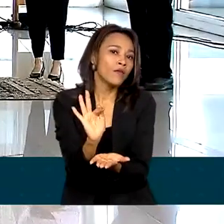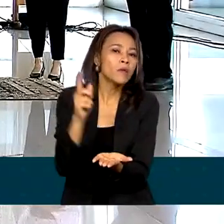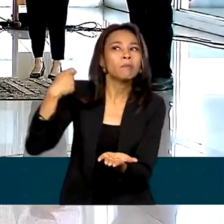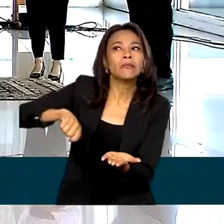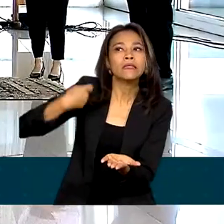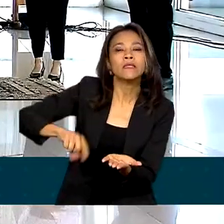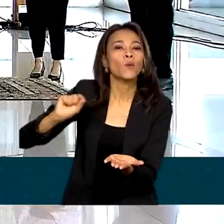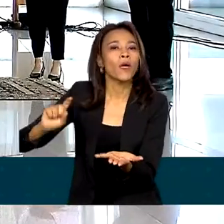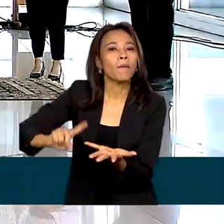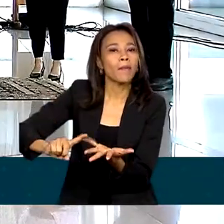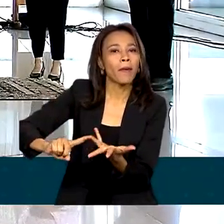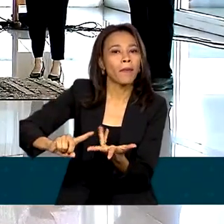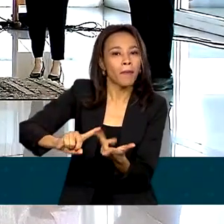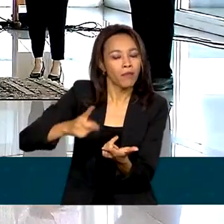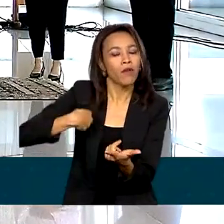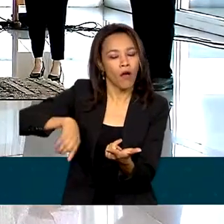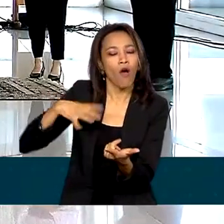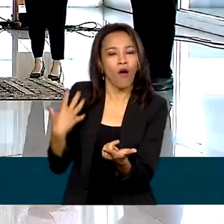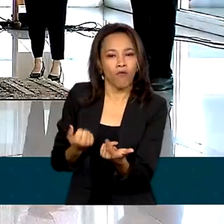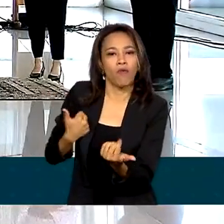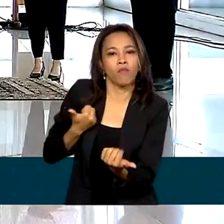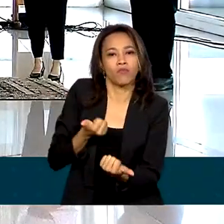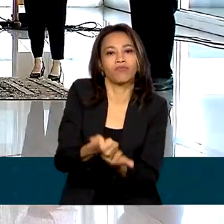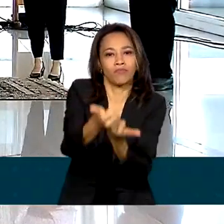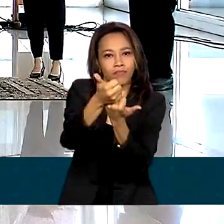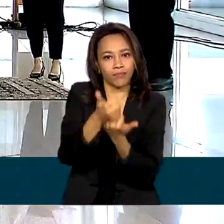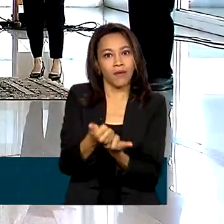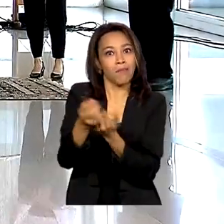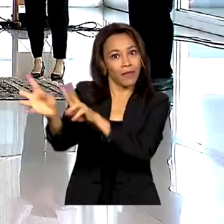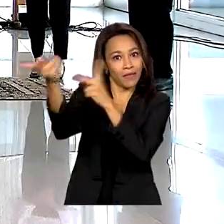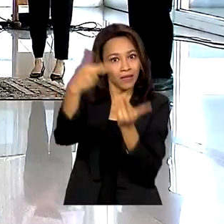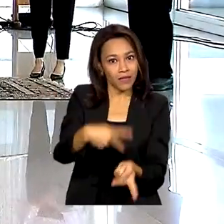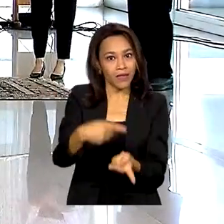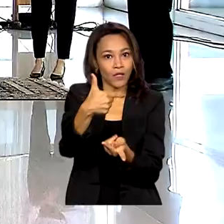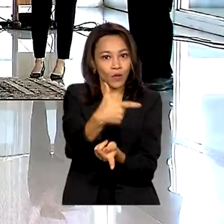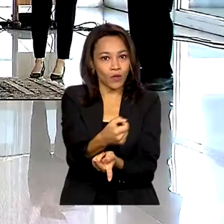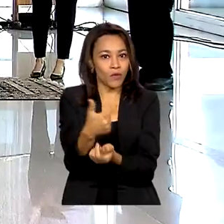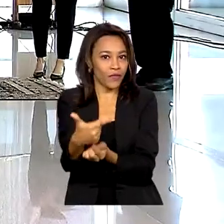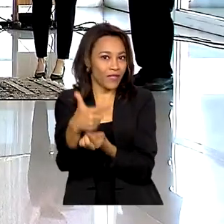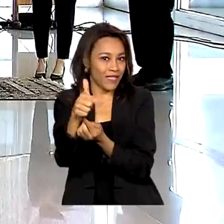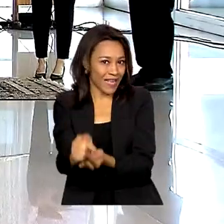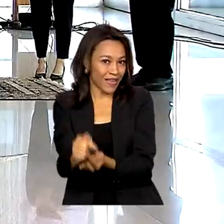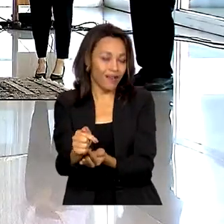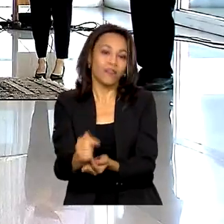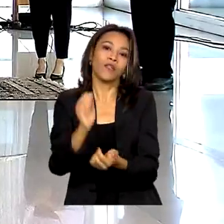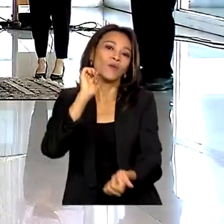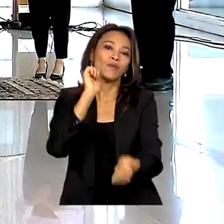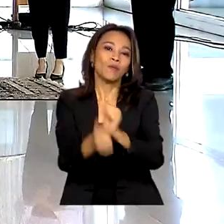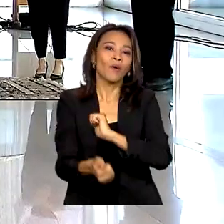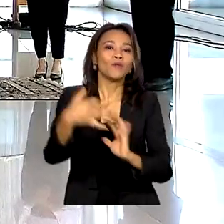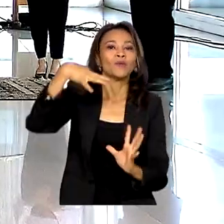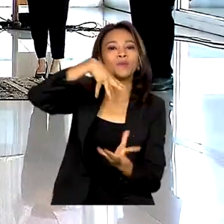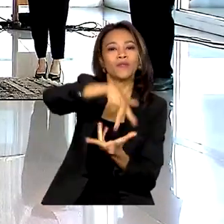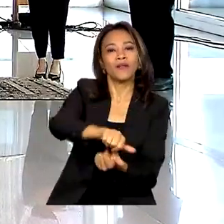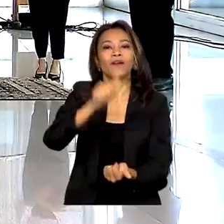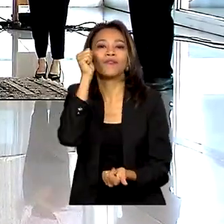necessário para que a gente consiga trazer em 2027 a Copa do Mundo feminina para o